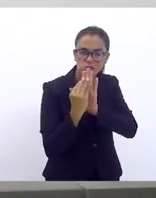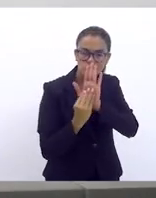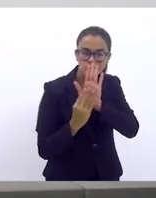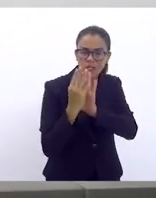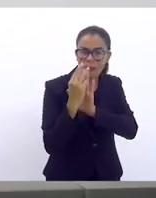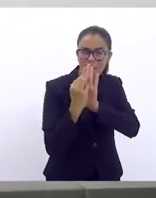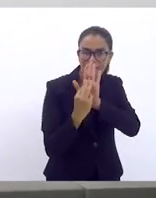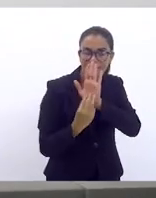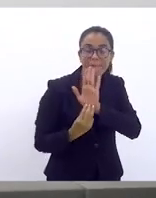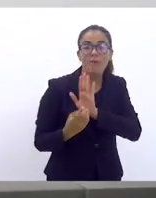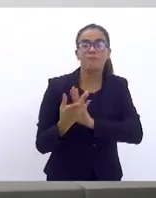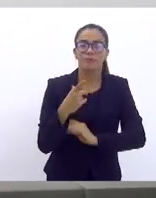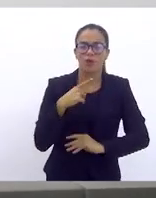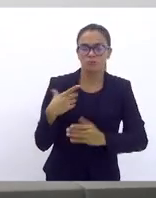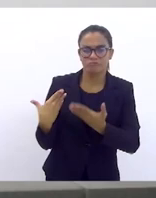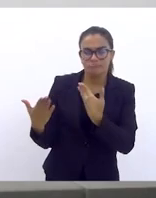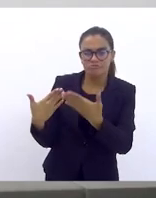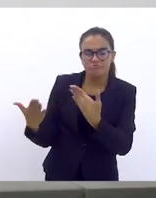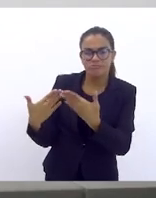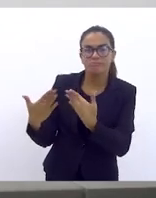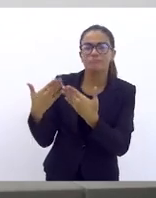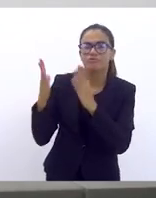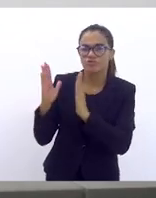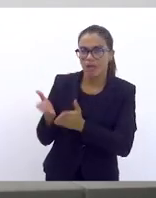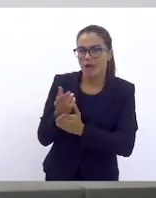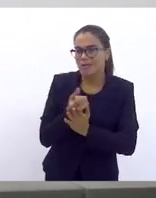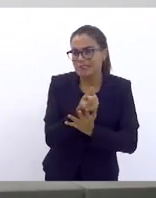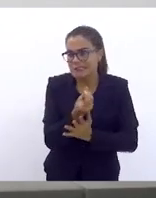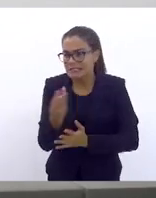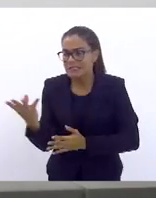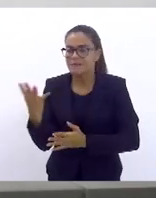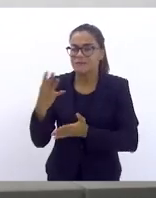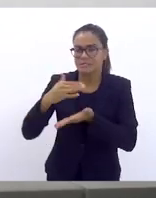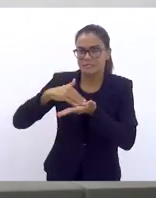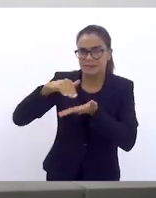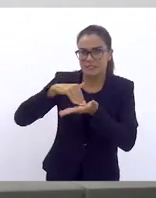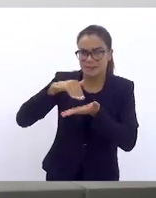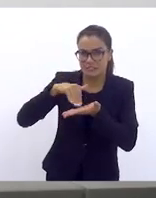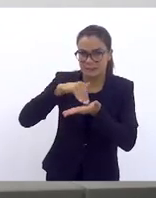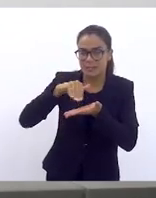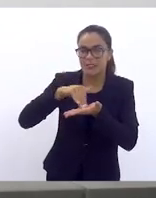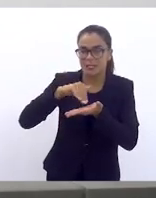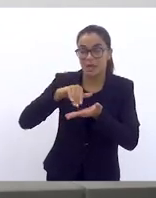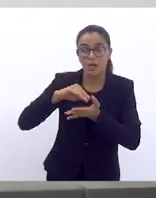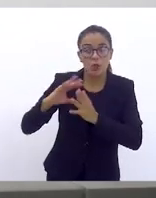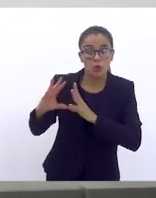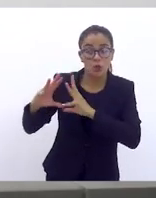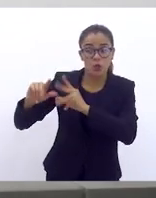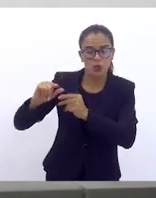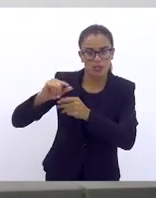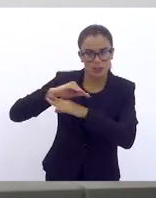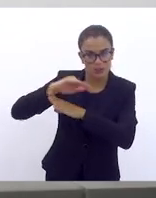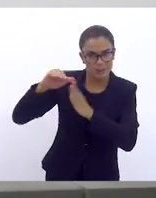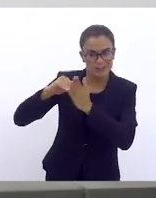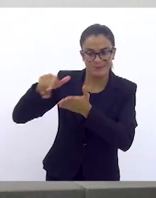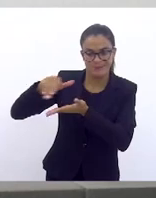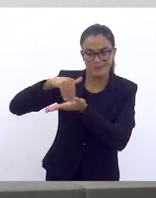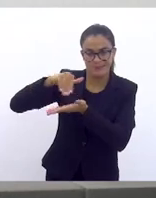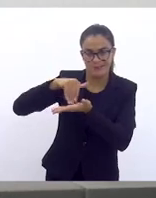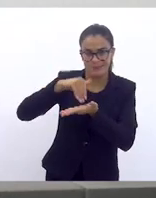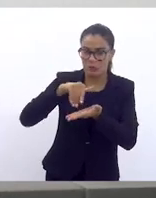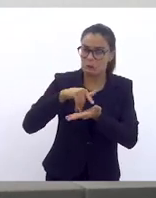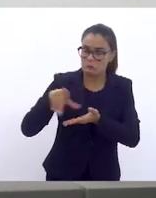conexão direta Nós Temos conversado com as diversas secretarias todas elas fazem parte da construção